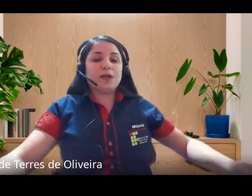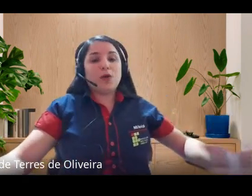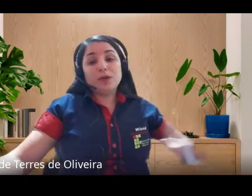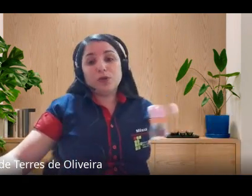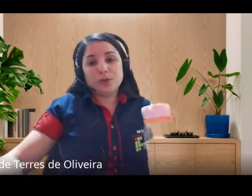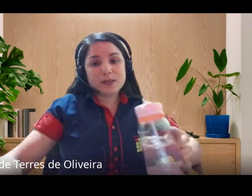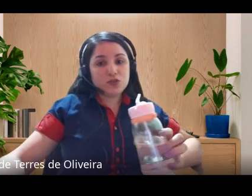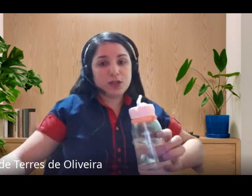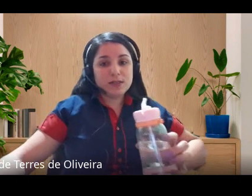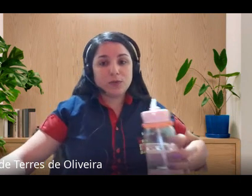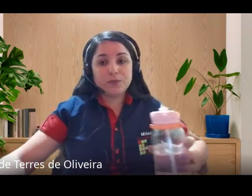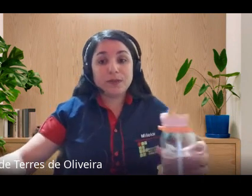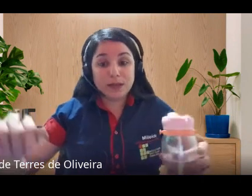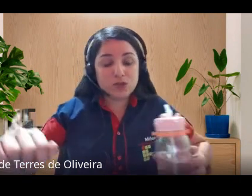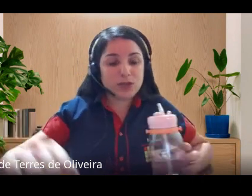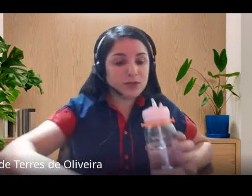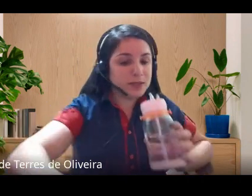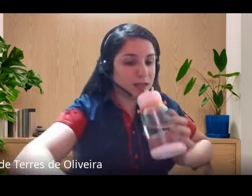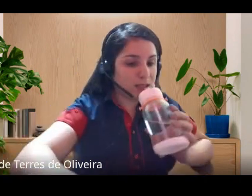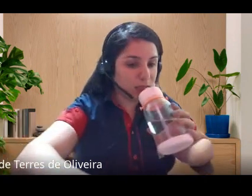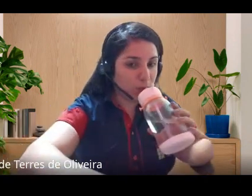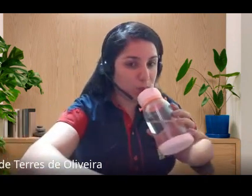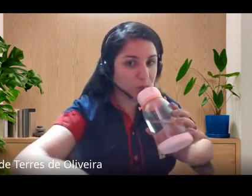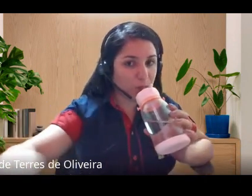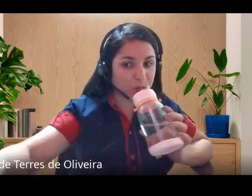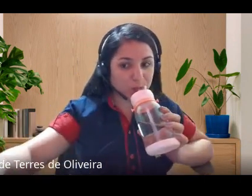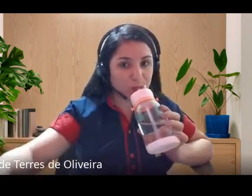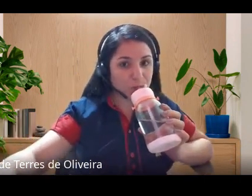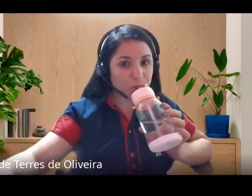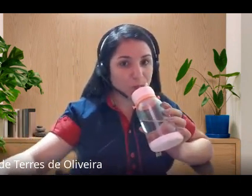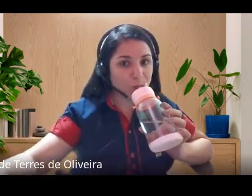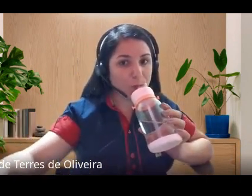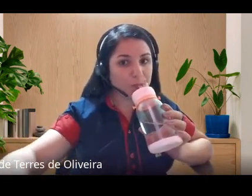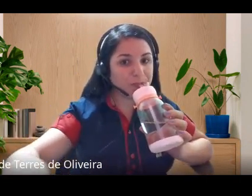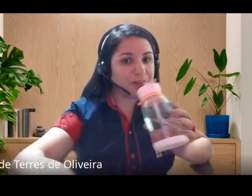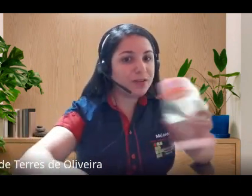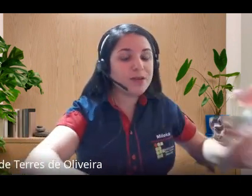de numeral e incorporação de negação. Isso na língua de sinais.